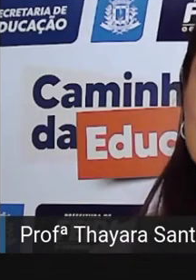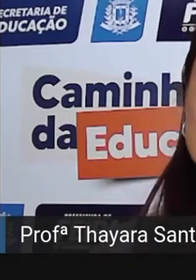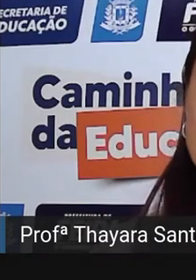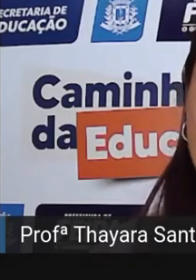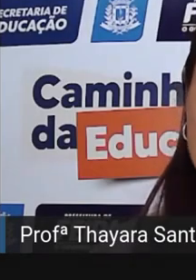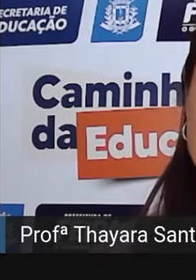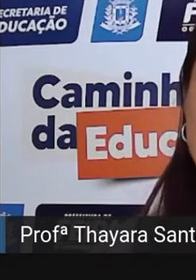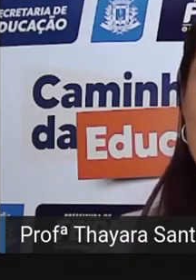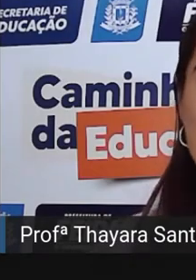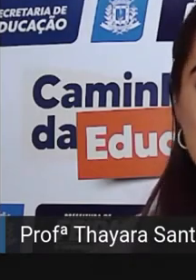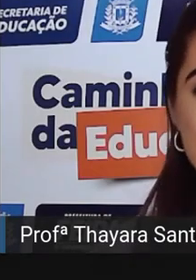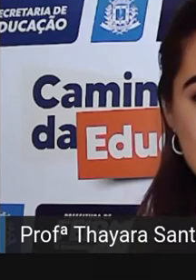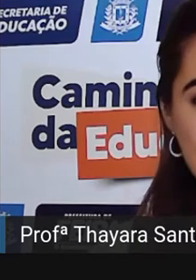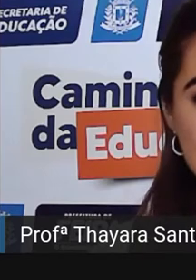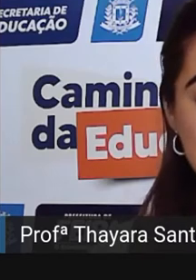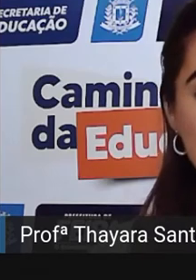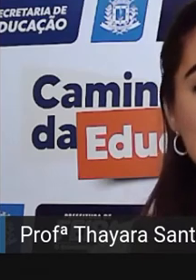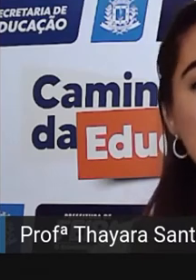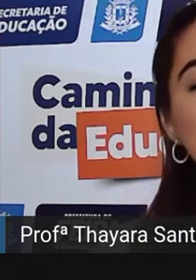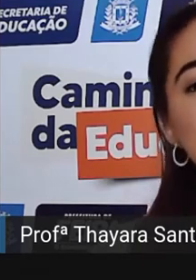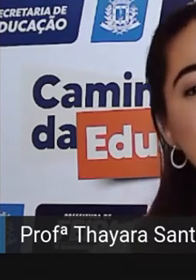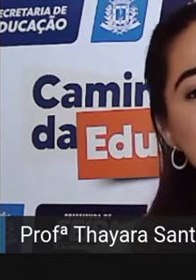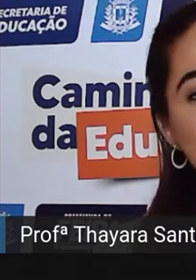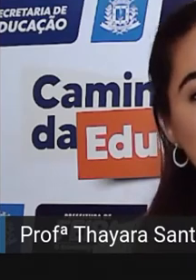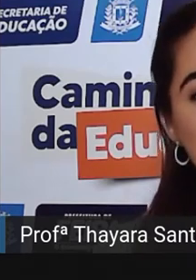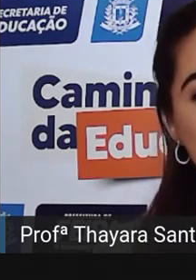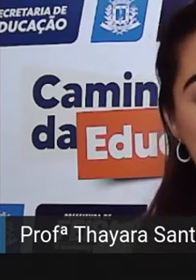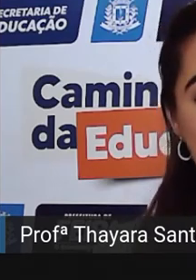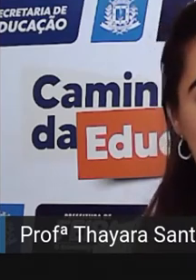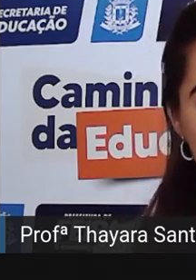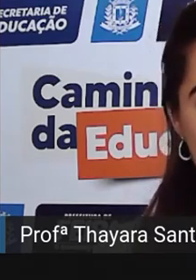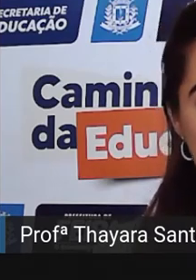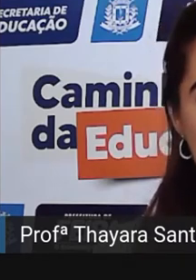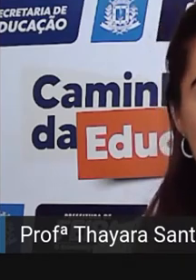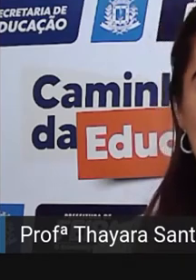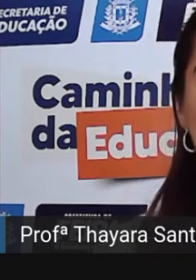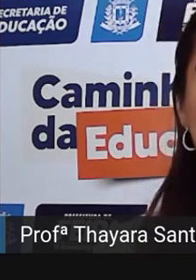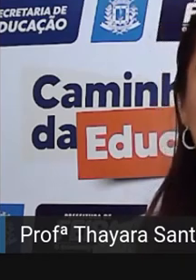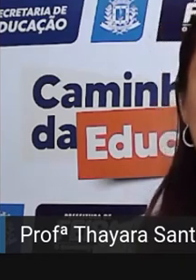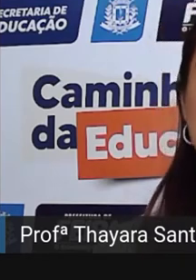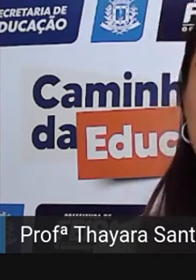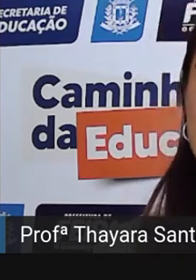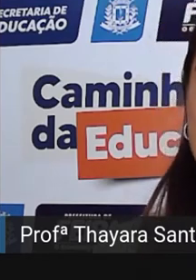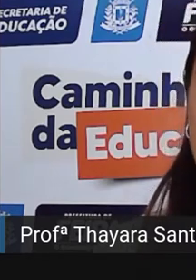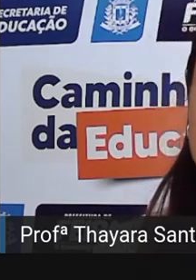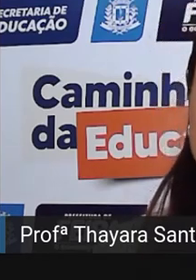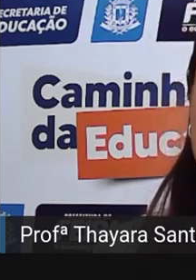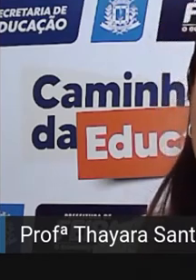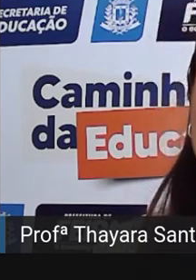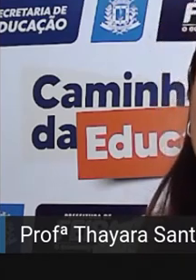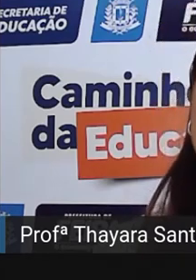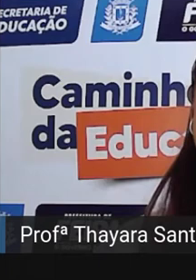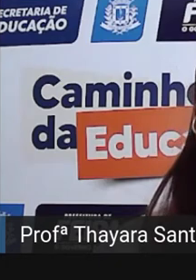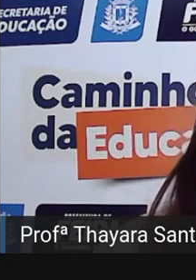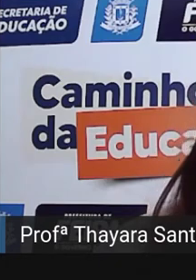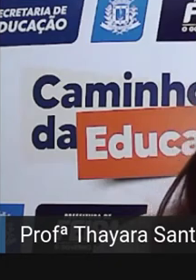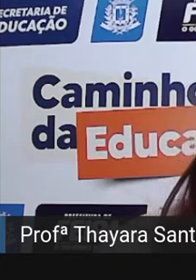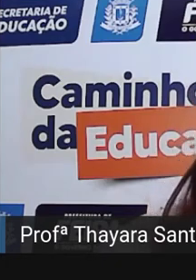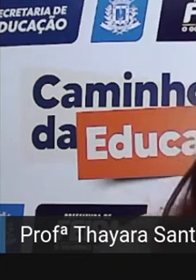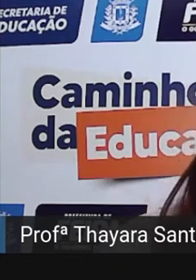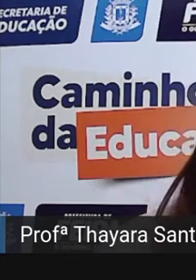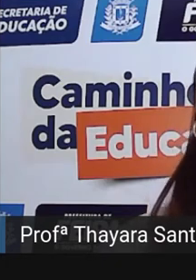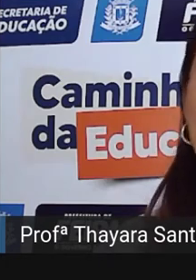Olá pessoal, tudo bem com vocês? Eu sou a professora Tahera Santos de Ciências. Sou uma mulher de pele clara, tenho um cabelo castanho